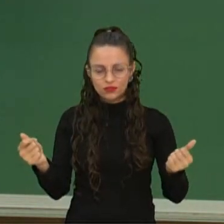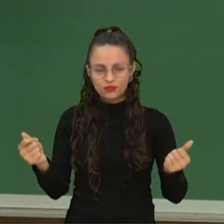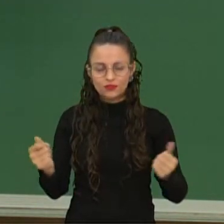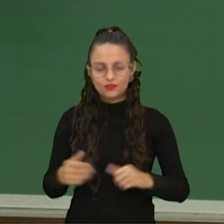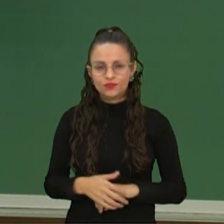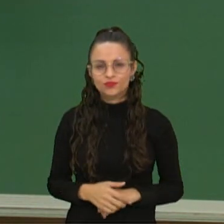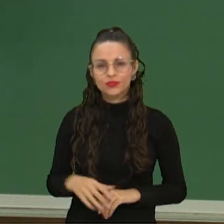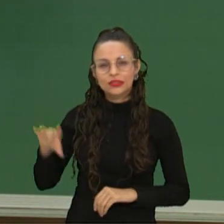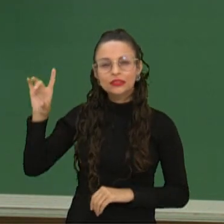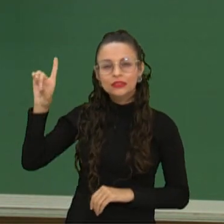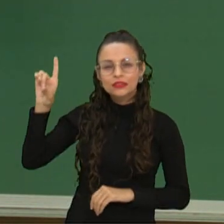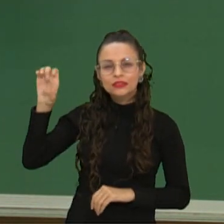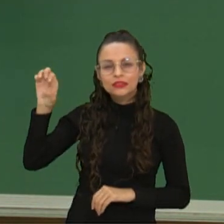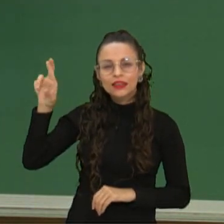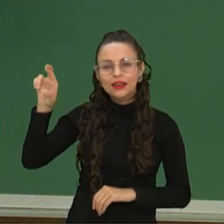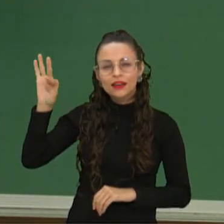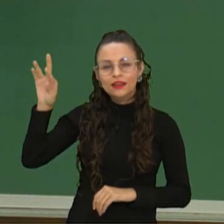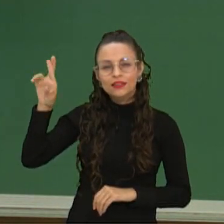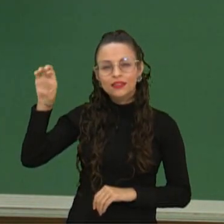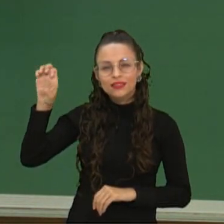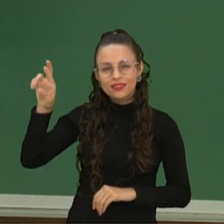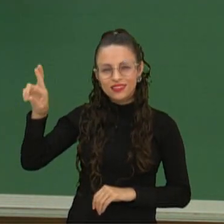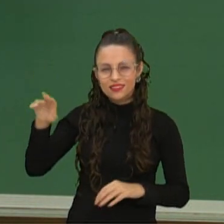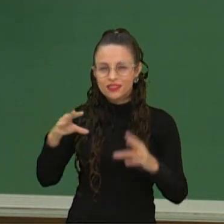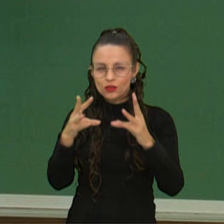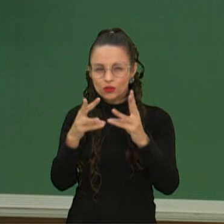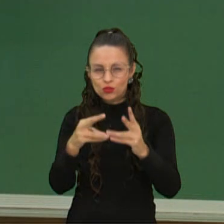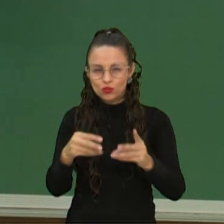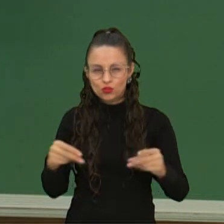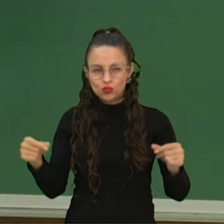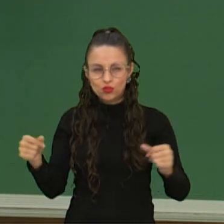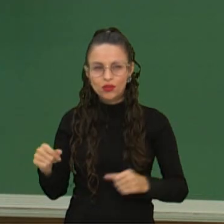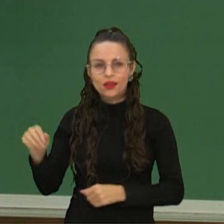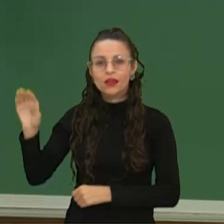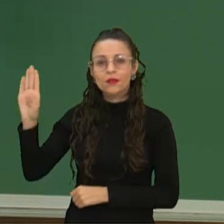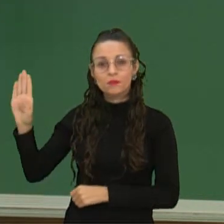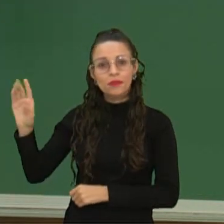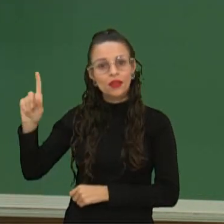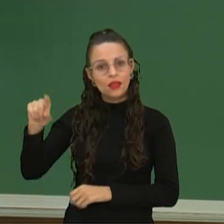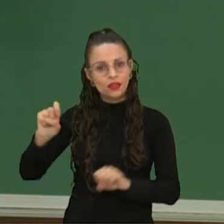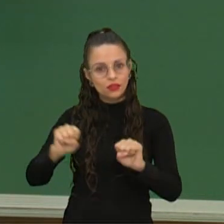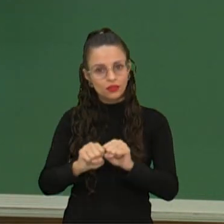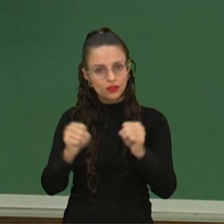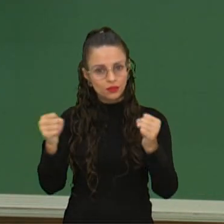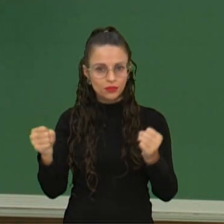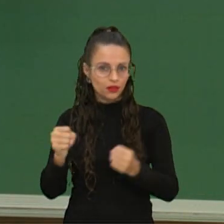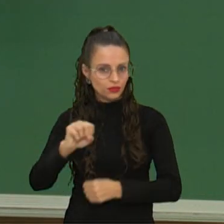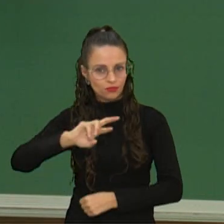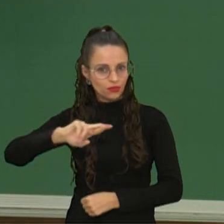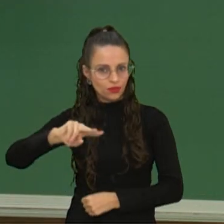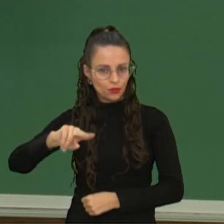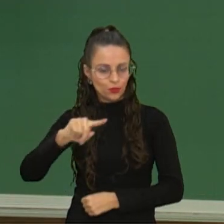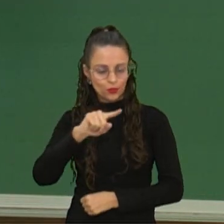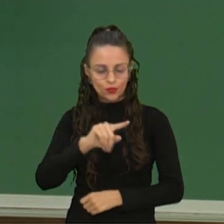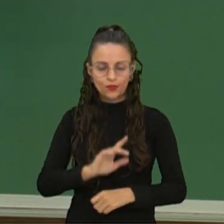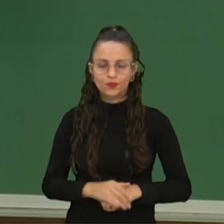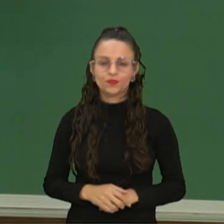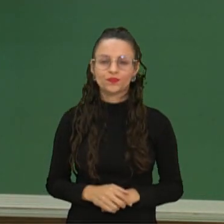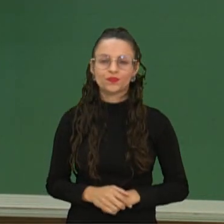verbo derreter, beleza? Breaking, do verbo break, que significa quebrar. Não é o caso.